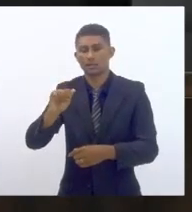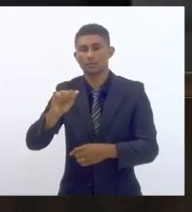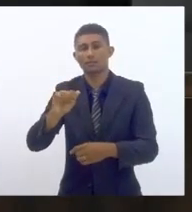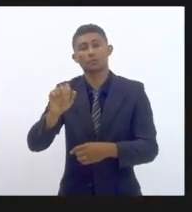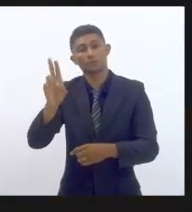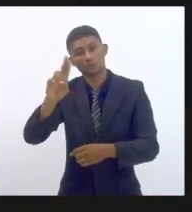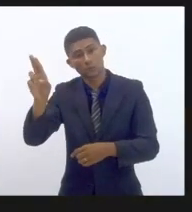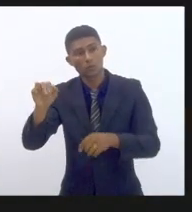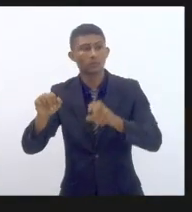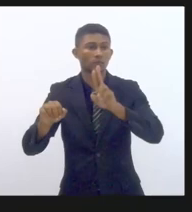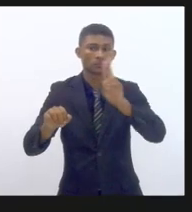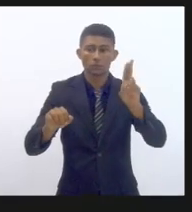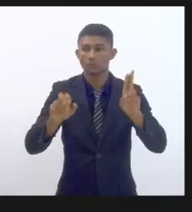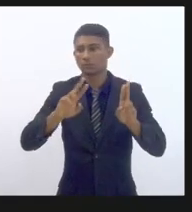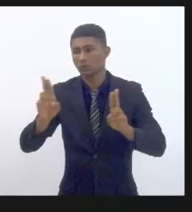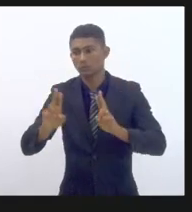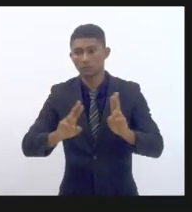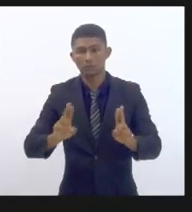Ok, presidente.